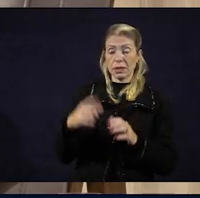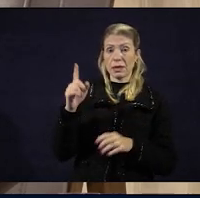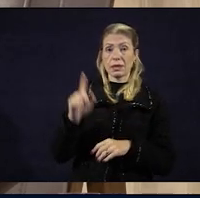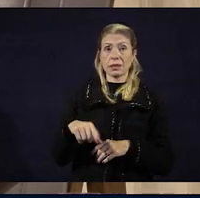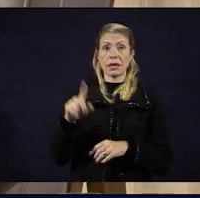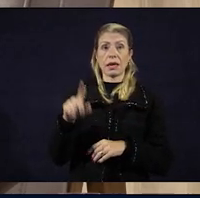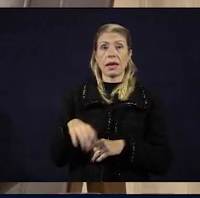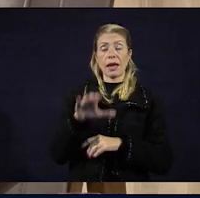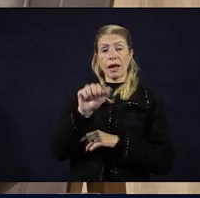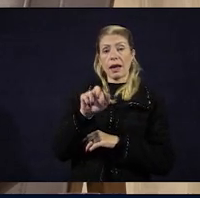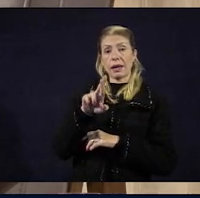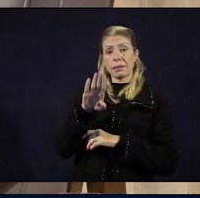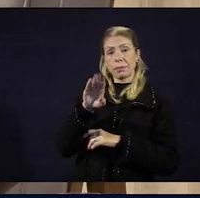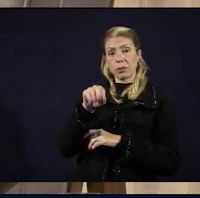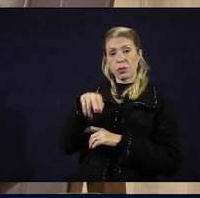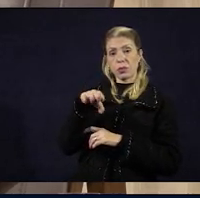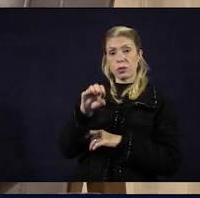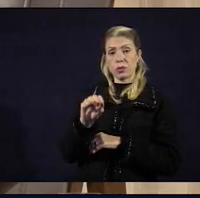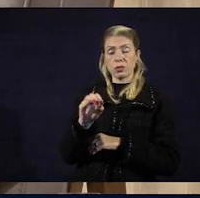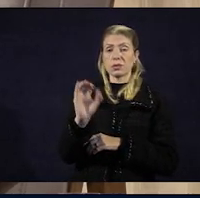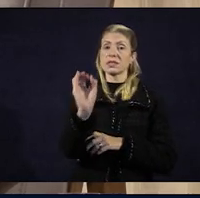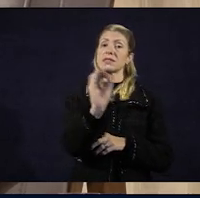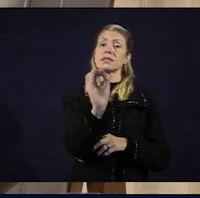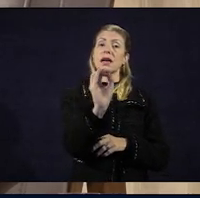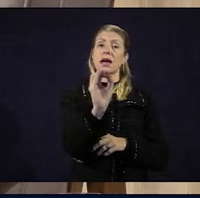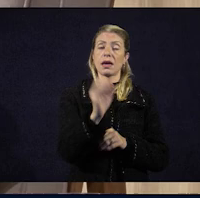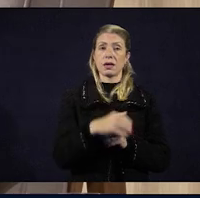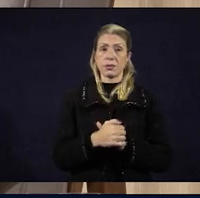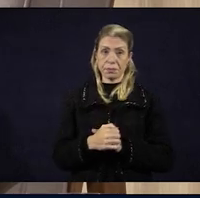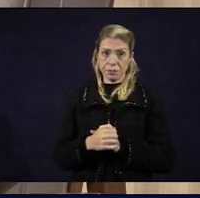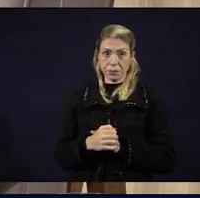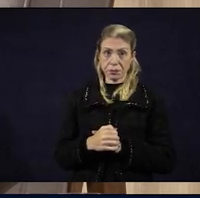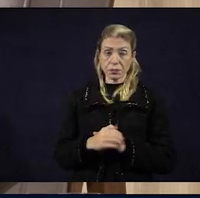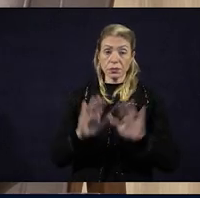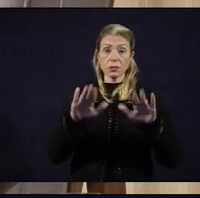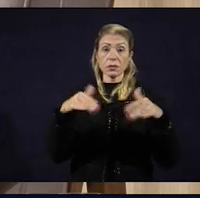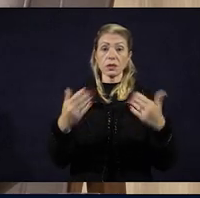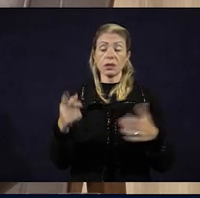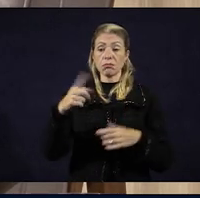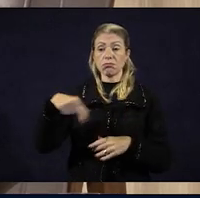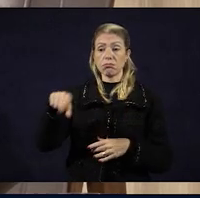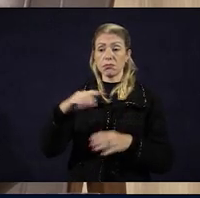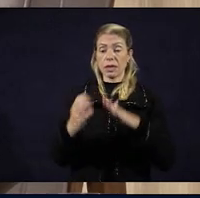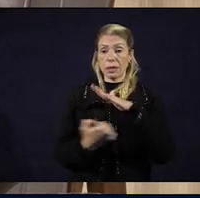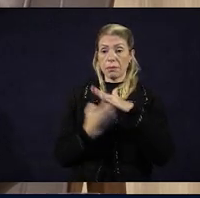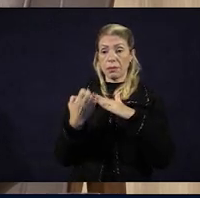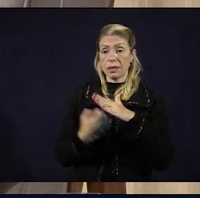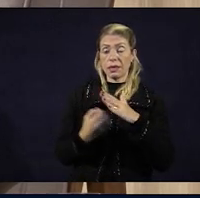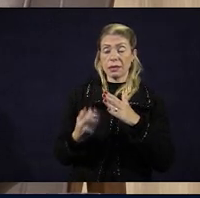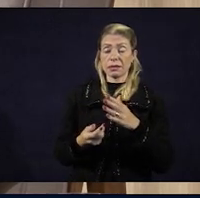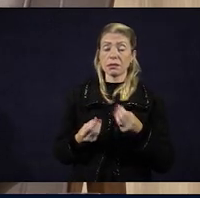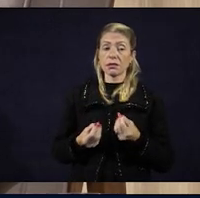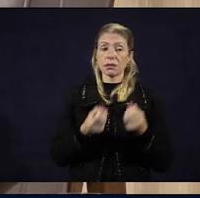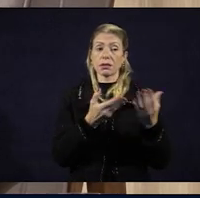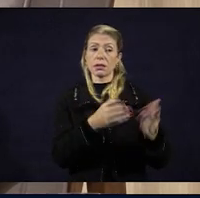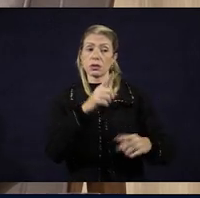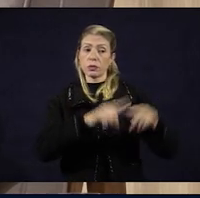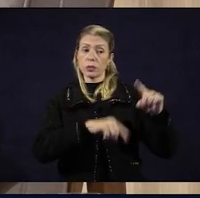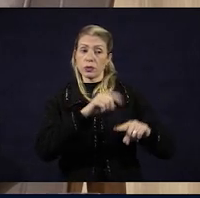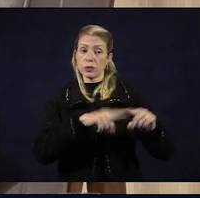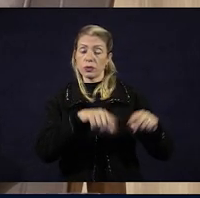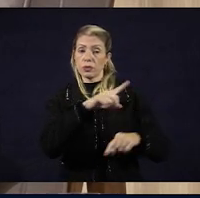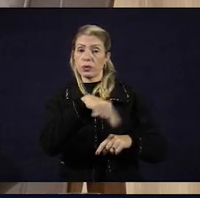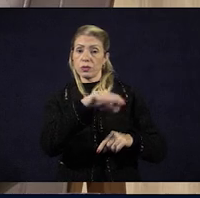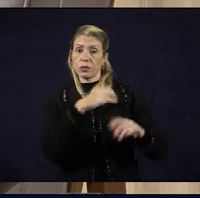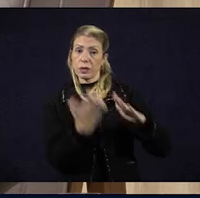neutro carbono zero e aí com isso as empresas que são fornecedoras de produtos para essas para essas